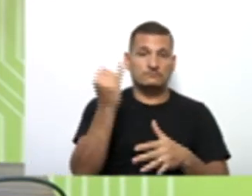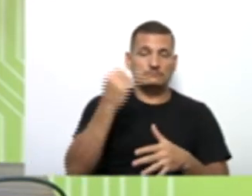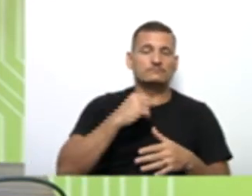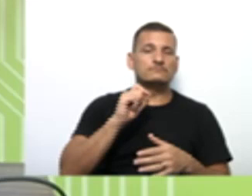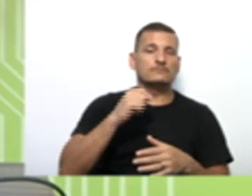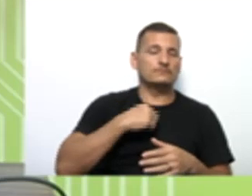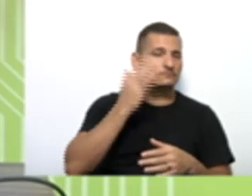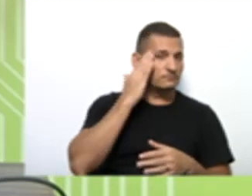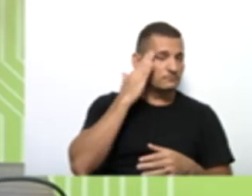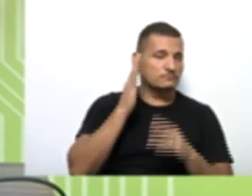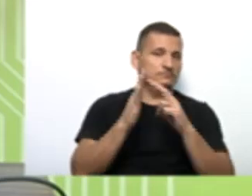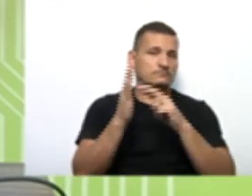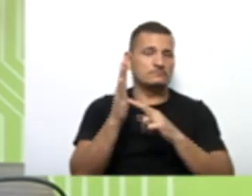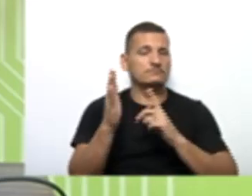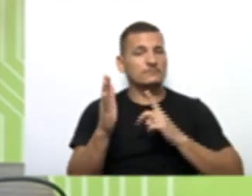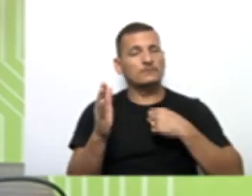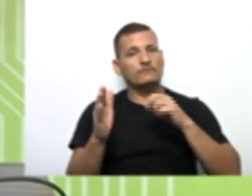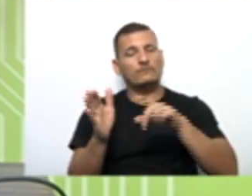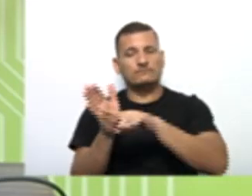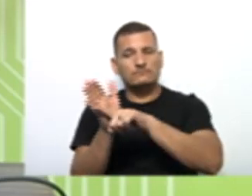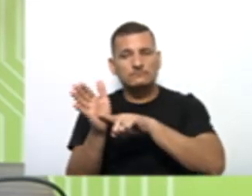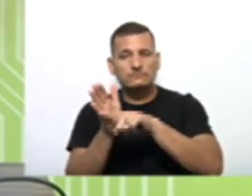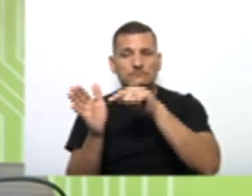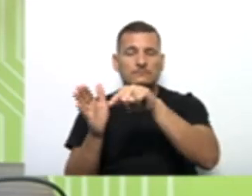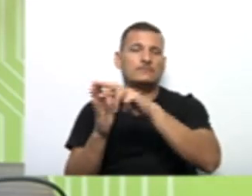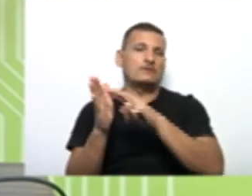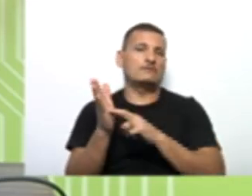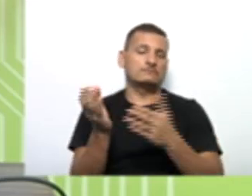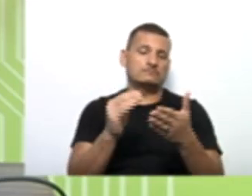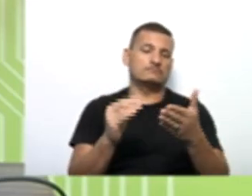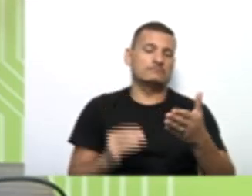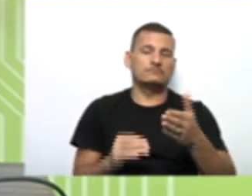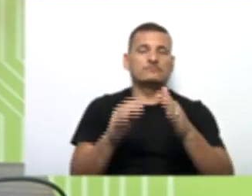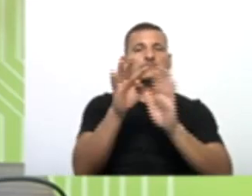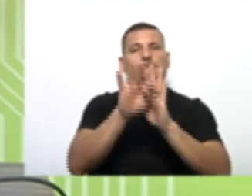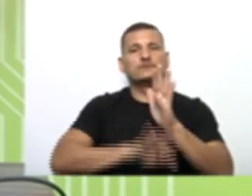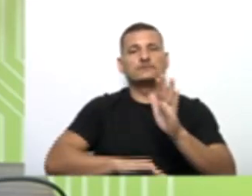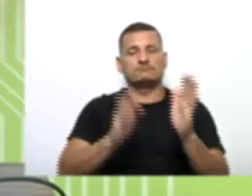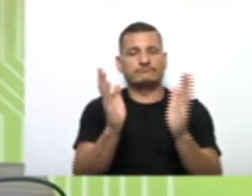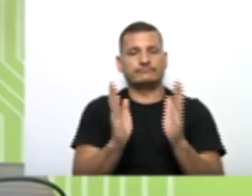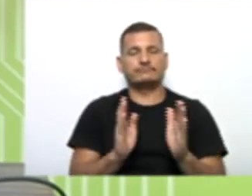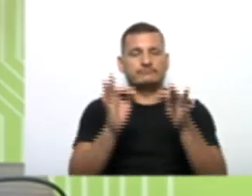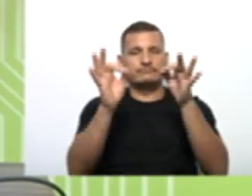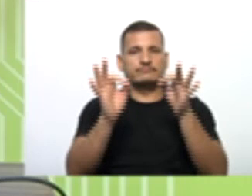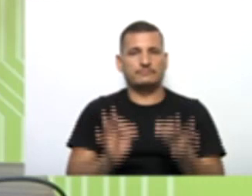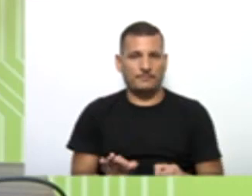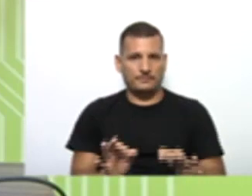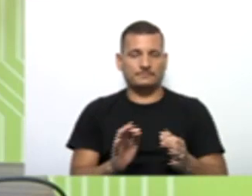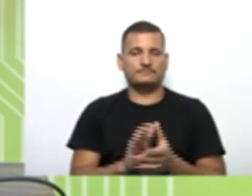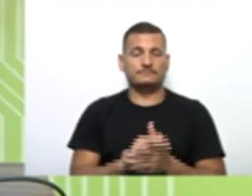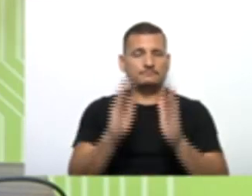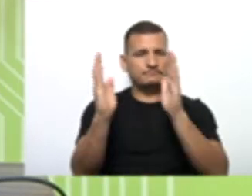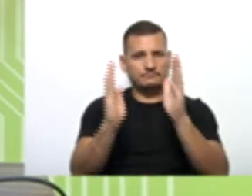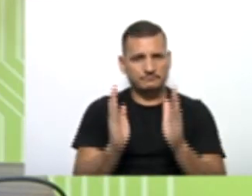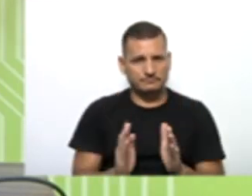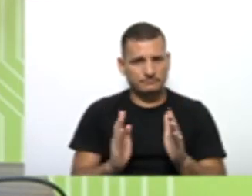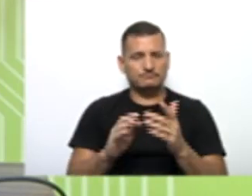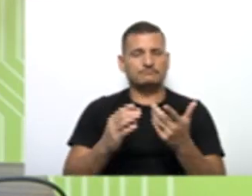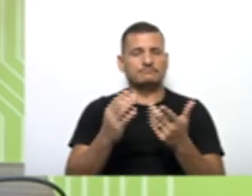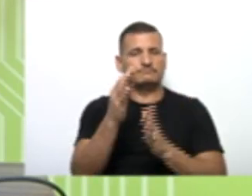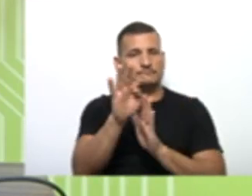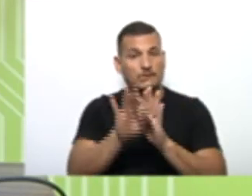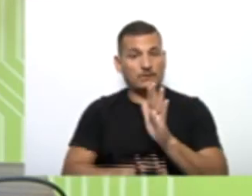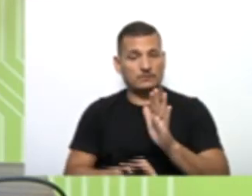norma e eu vou pesquisar essa norma para formatar o meu texto adequadamente. A padronização na formatação de um